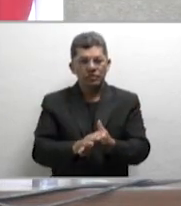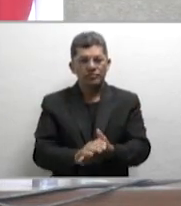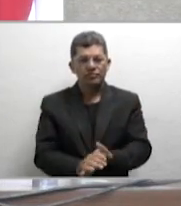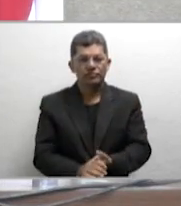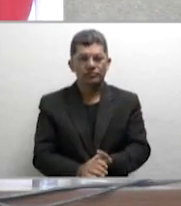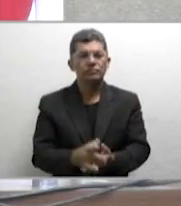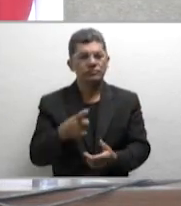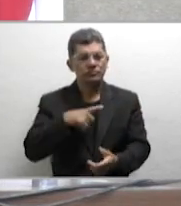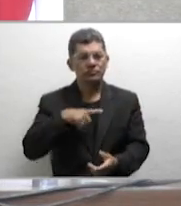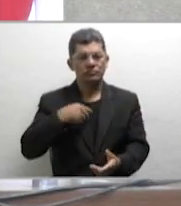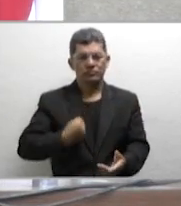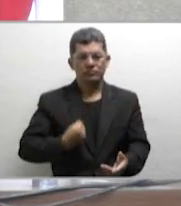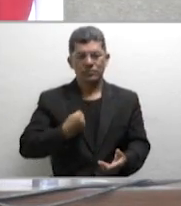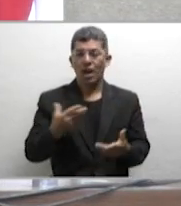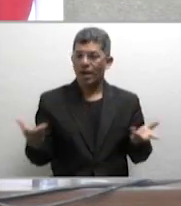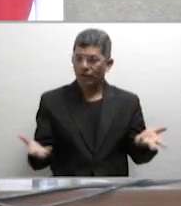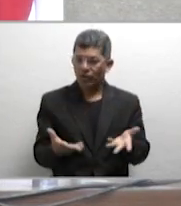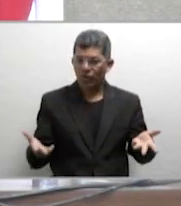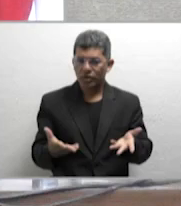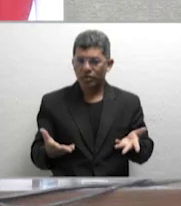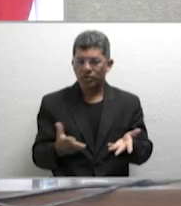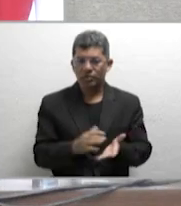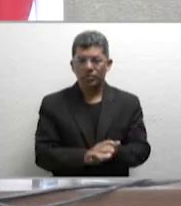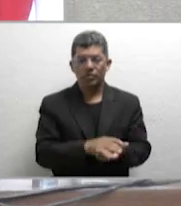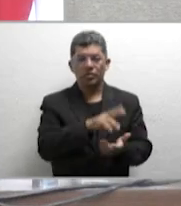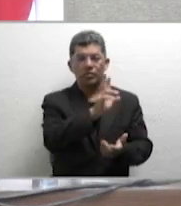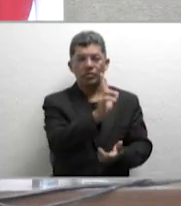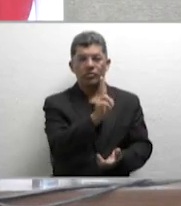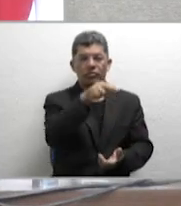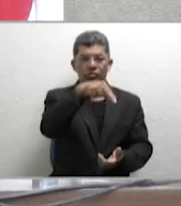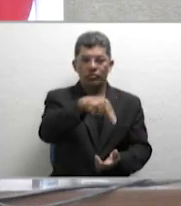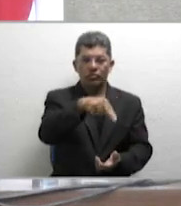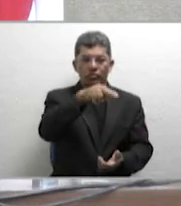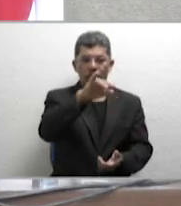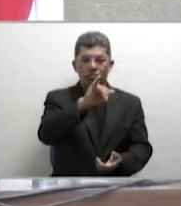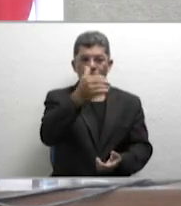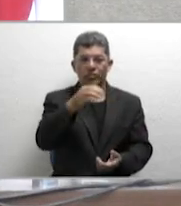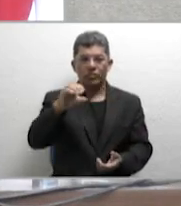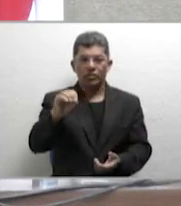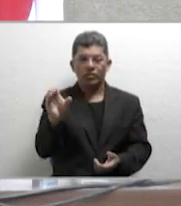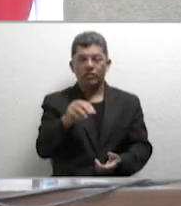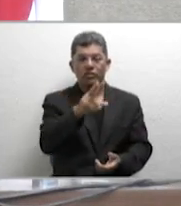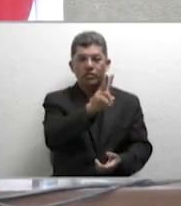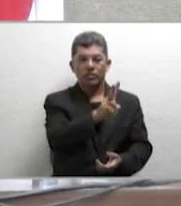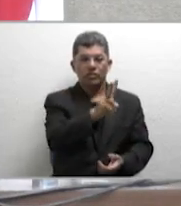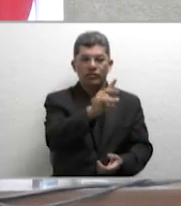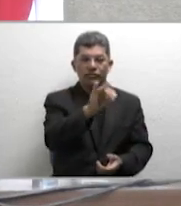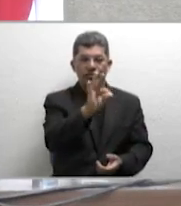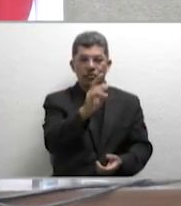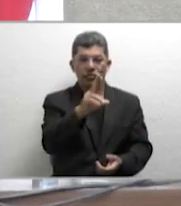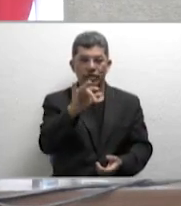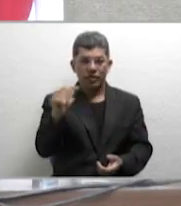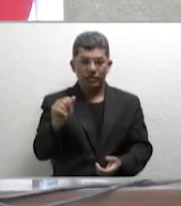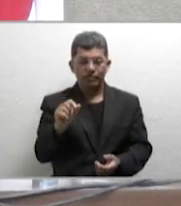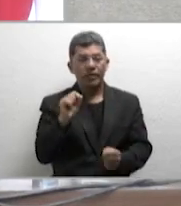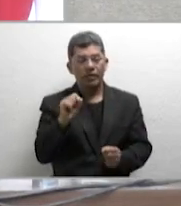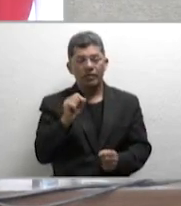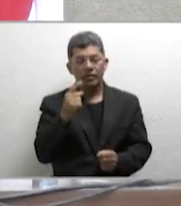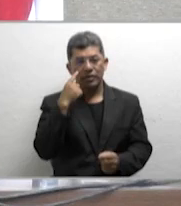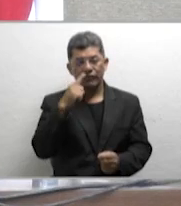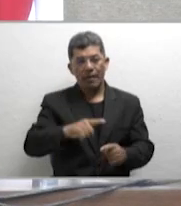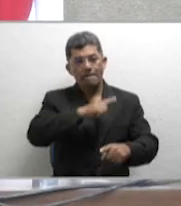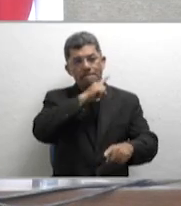na comunidade agora recente, União da Vitória, onde ainda estava valendo a liminar que